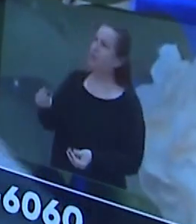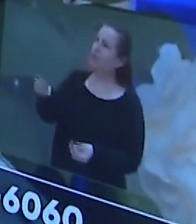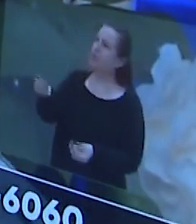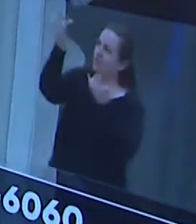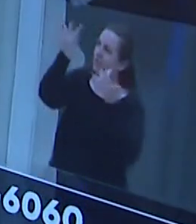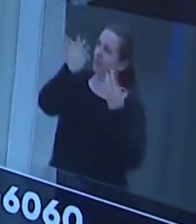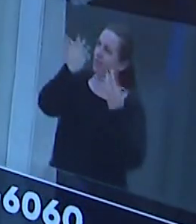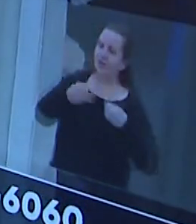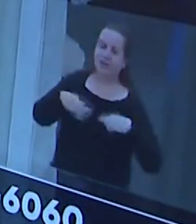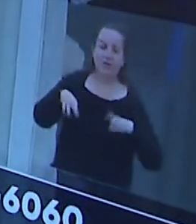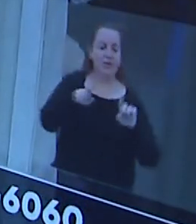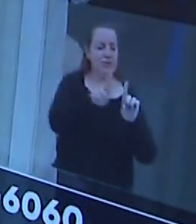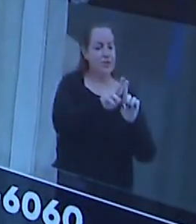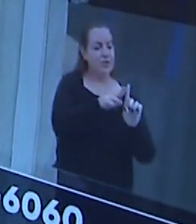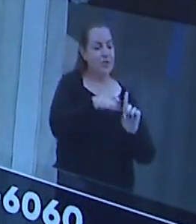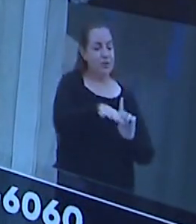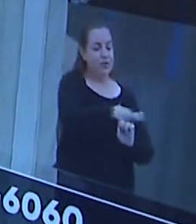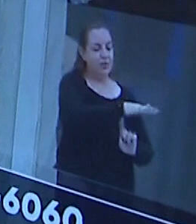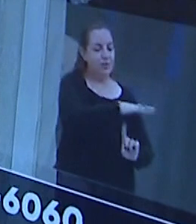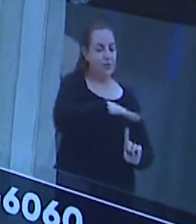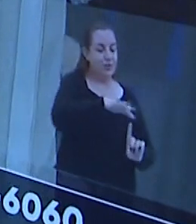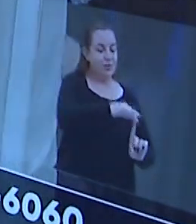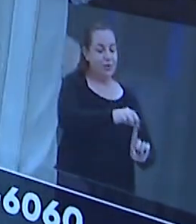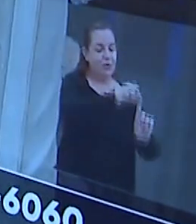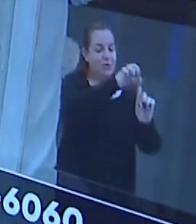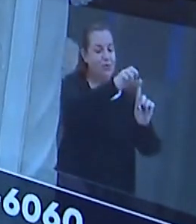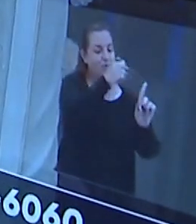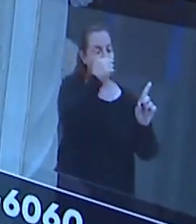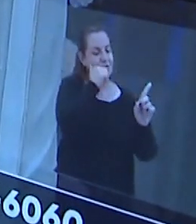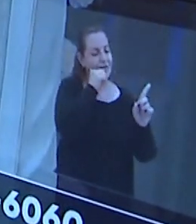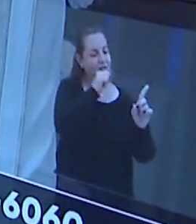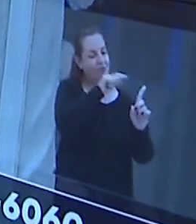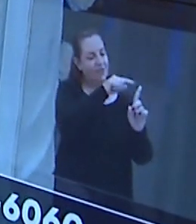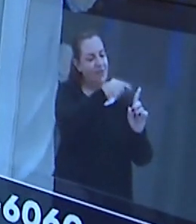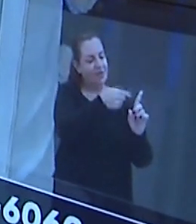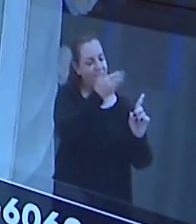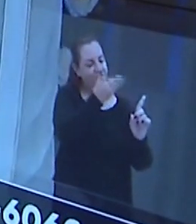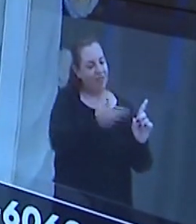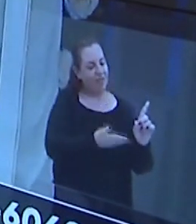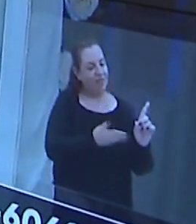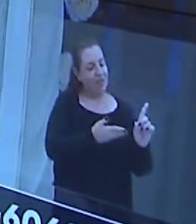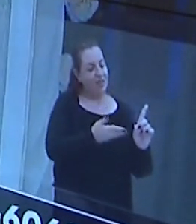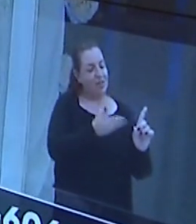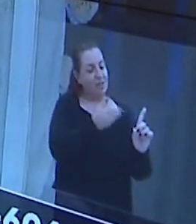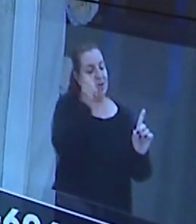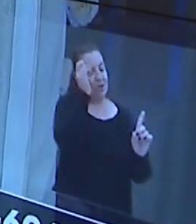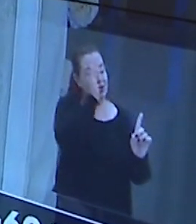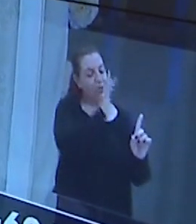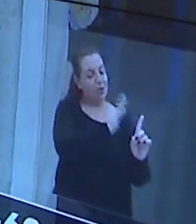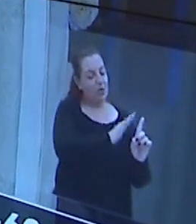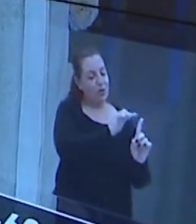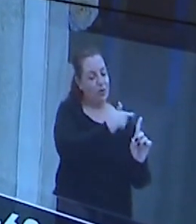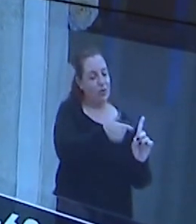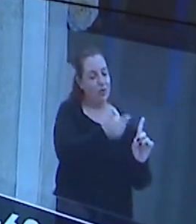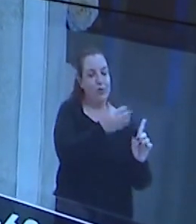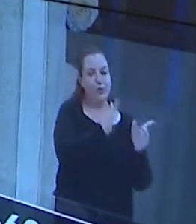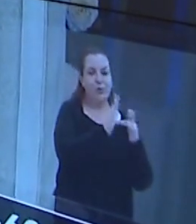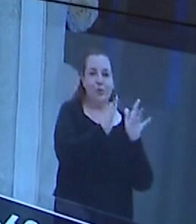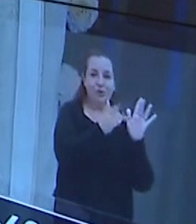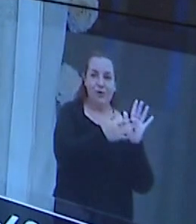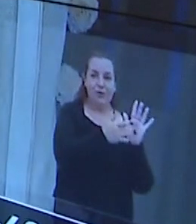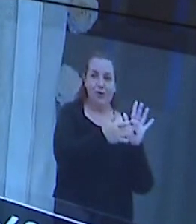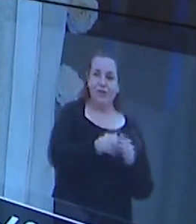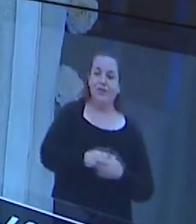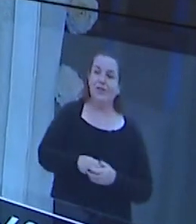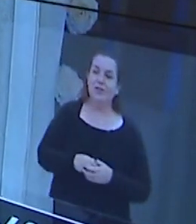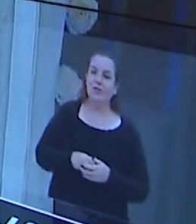diante do quadro de Nossa Senhora, ele e muitos outros padres. Nós vamos mostrando aí as imagens. A cada dia o padre celebrava,